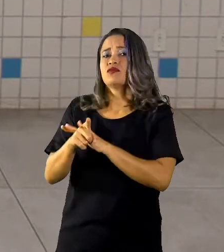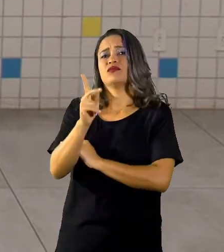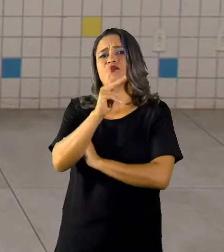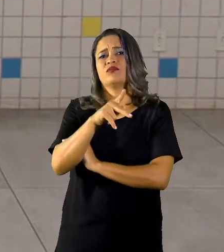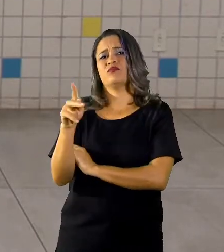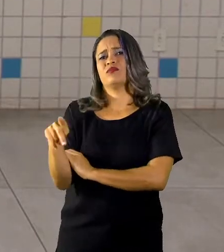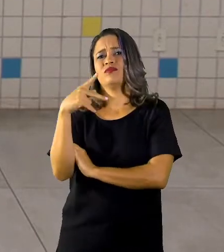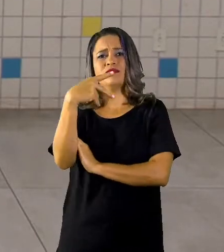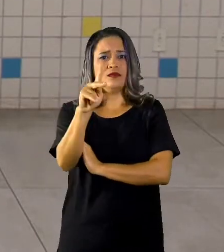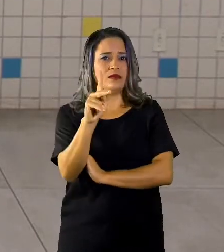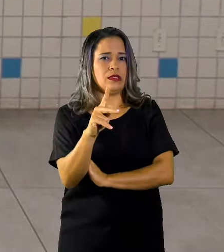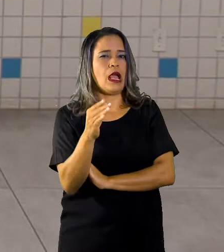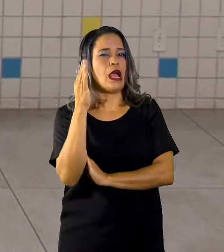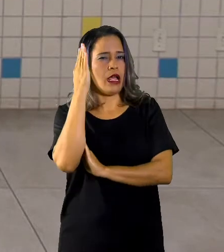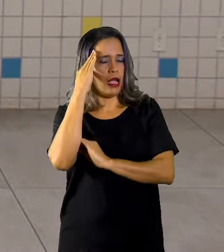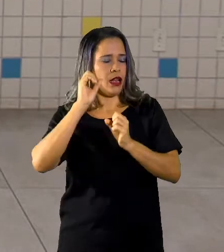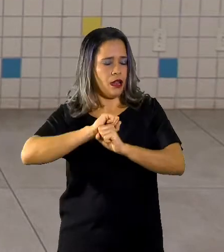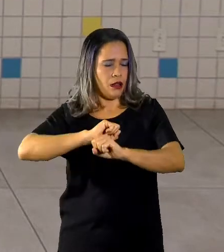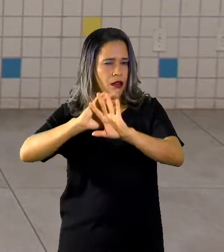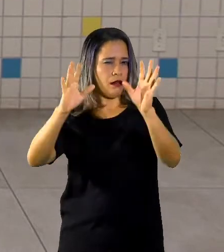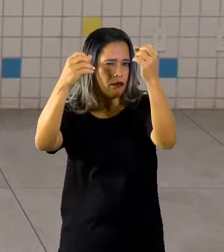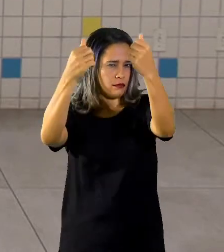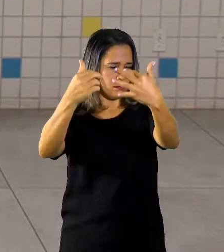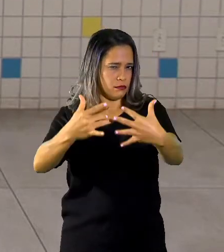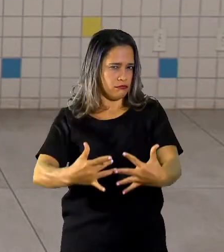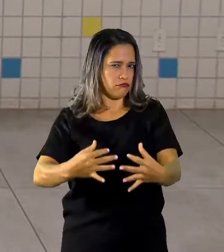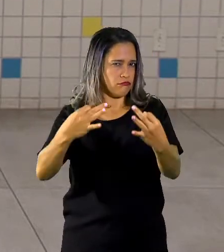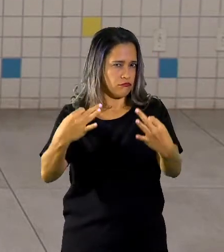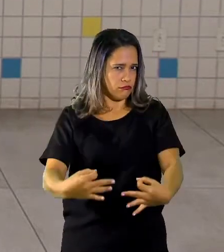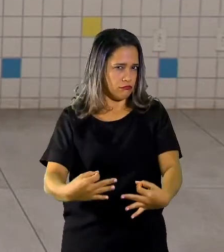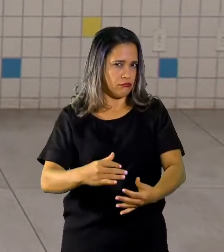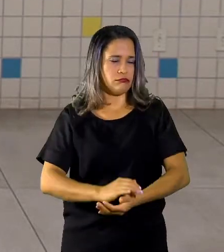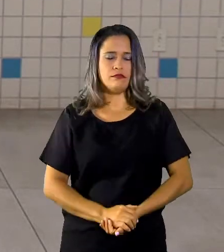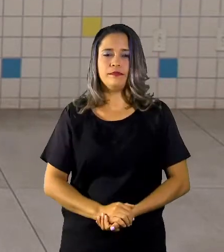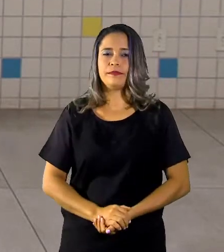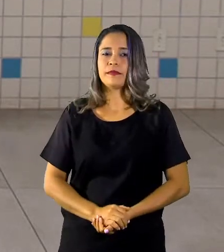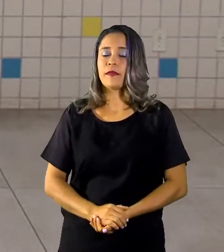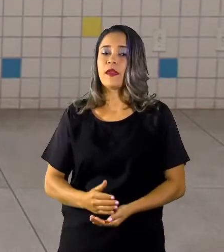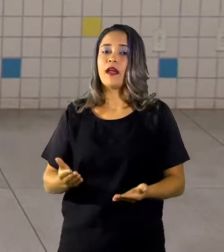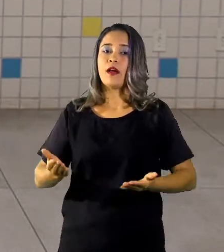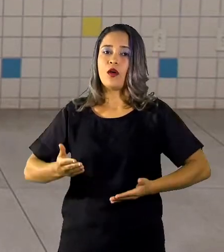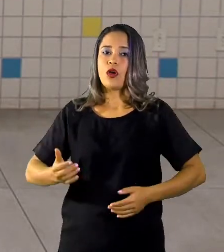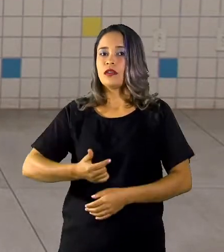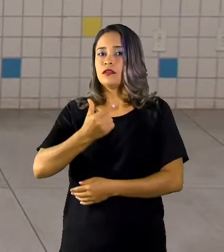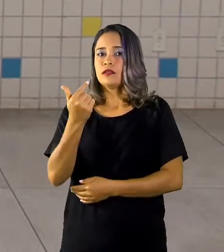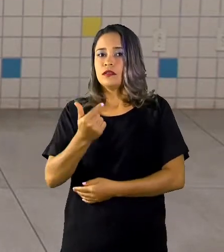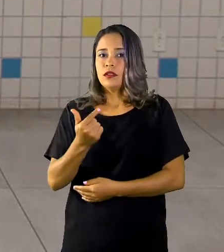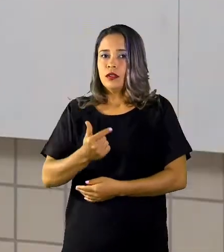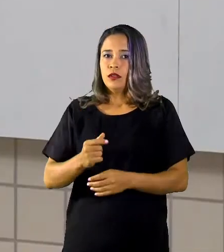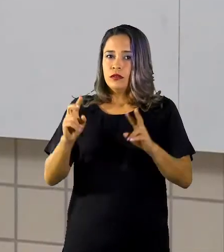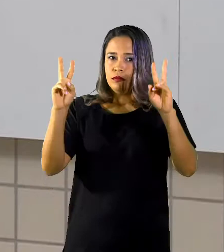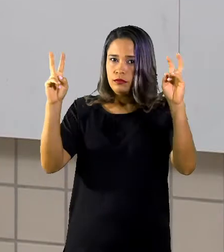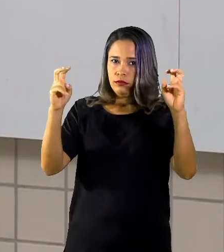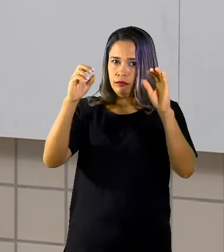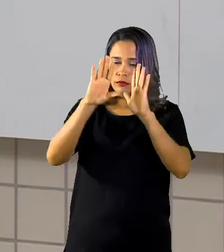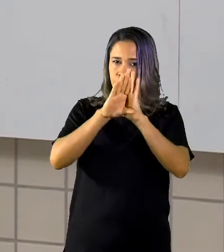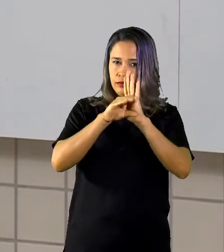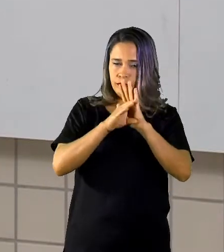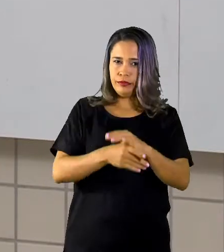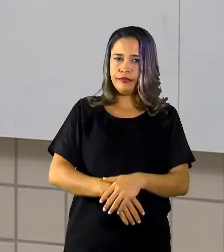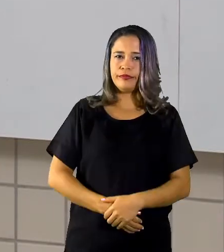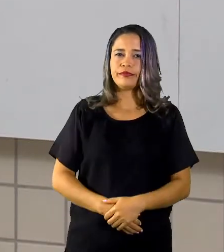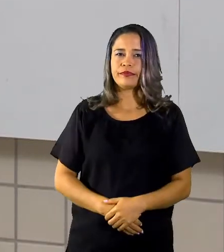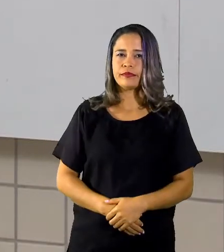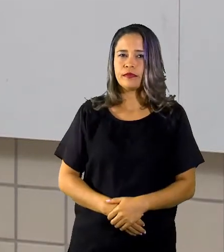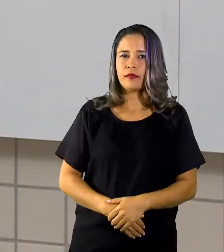porque com certeza ele vai saber explicar bem direitinho. Nós vamos passar agora para a nossa segunda definição. Nós vamos falar sobre